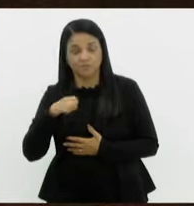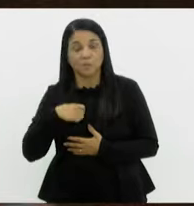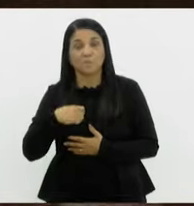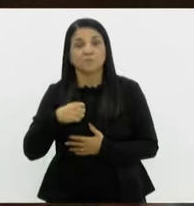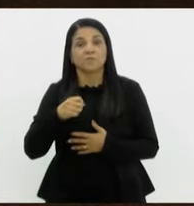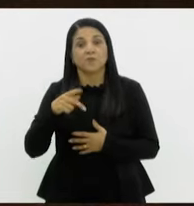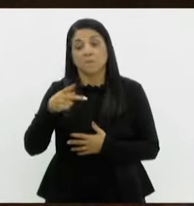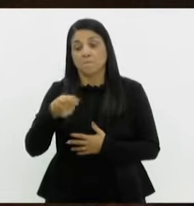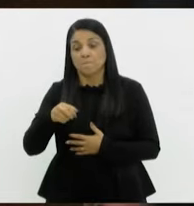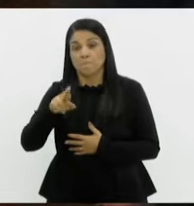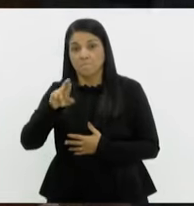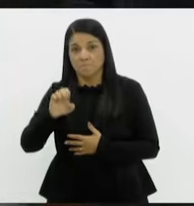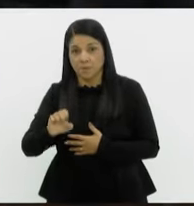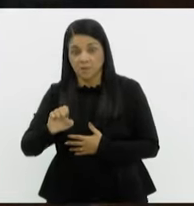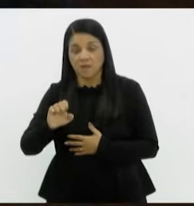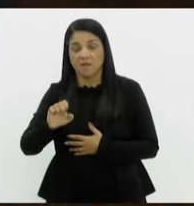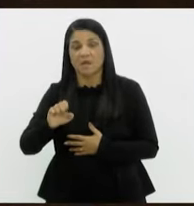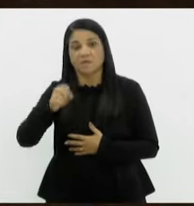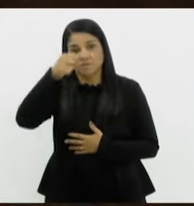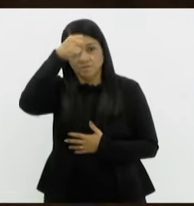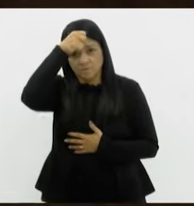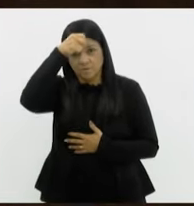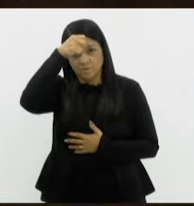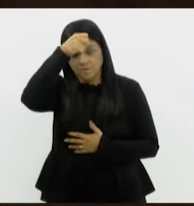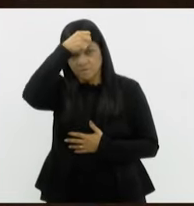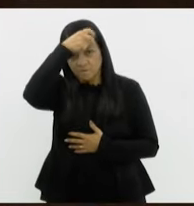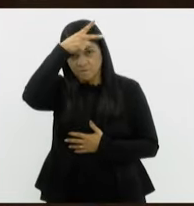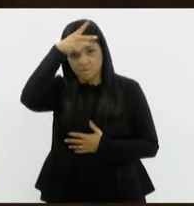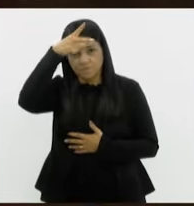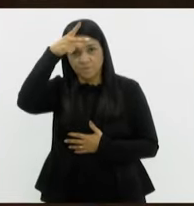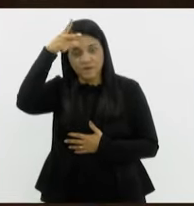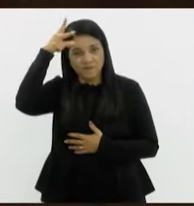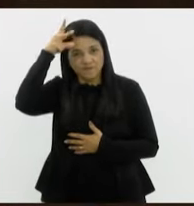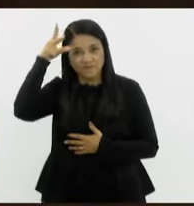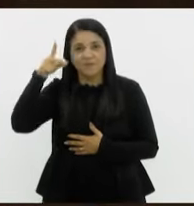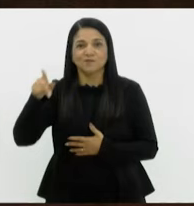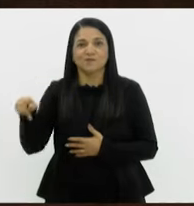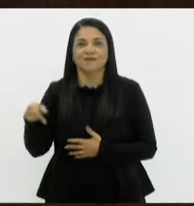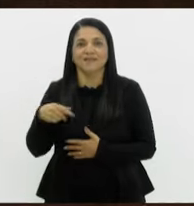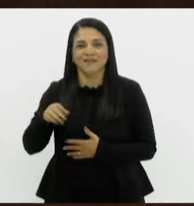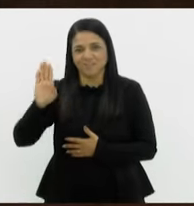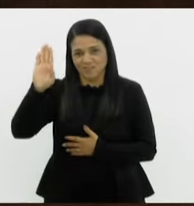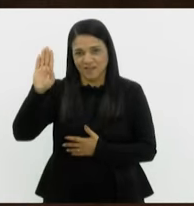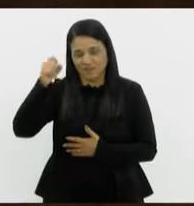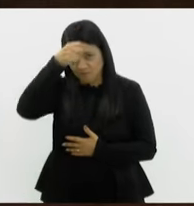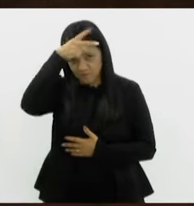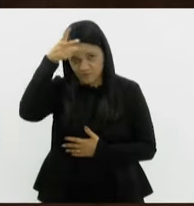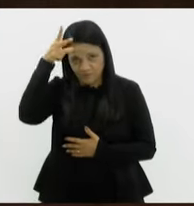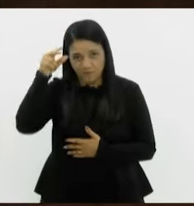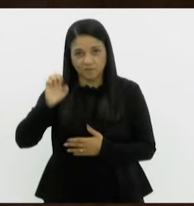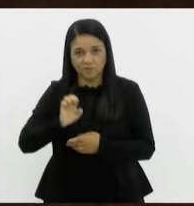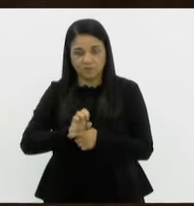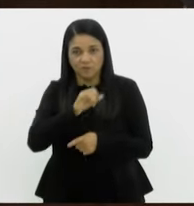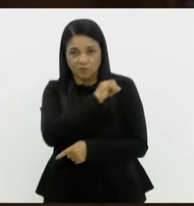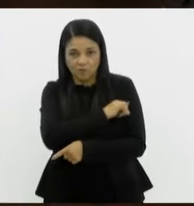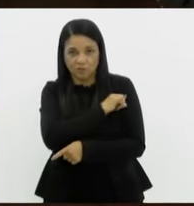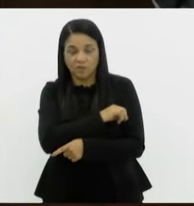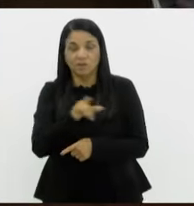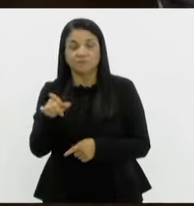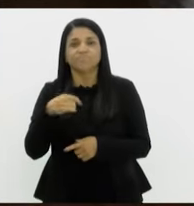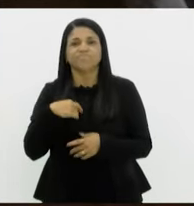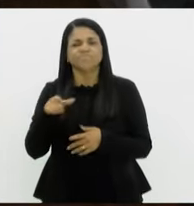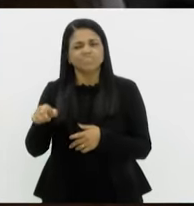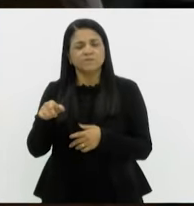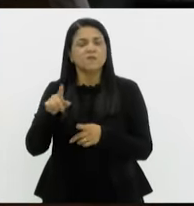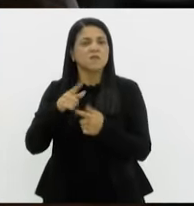ontem fez aniversário, então fica aqui o meu abraço fraterno. Quero, ainda por ensejo dessa questão relacionada ao Rio Grande do